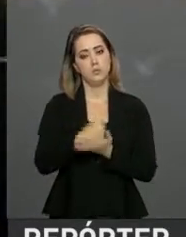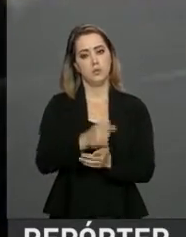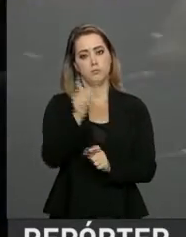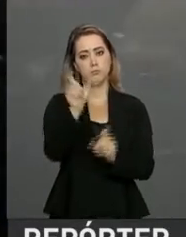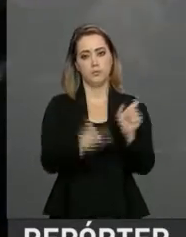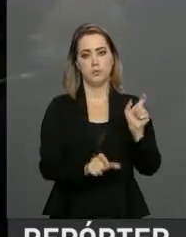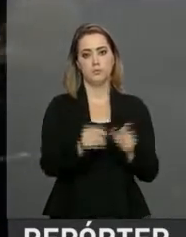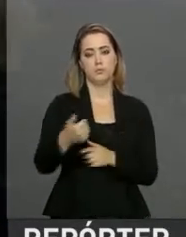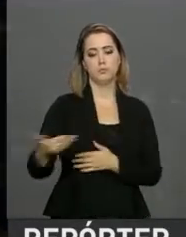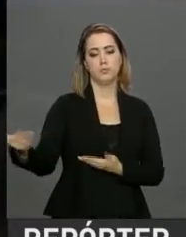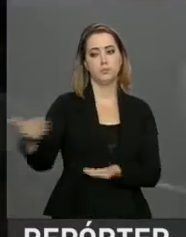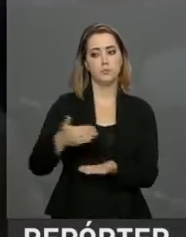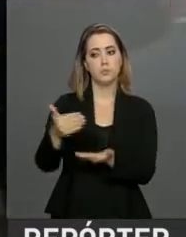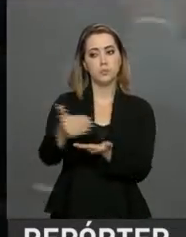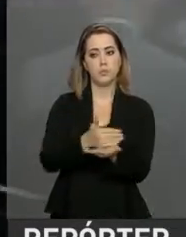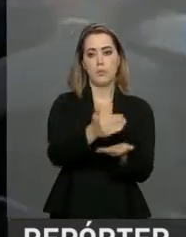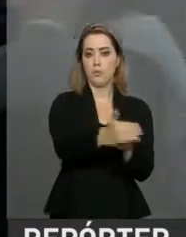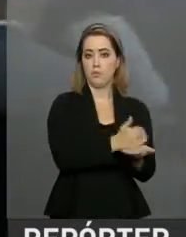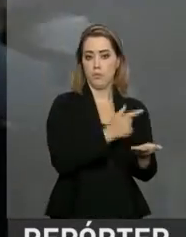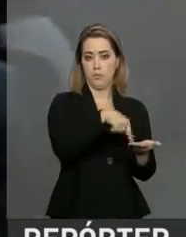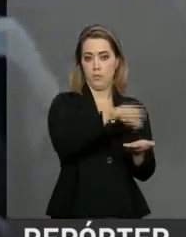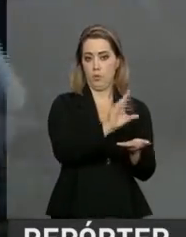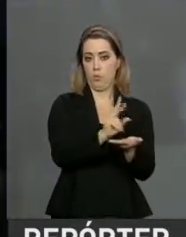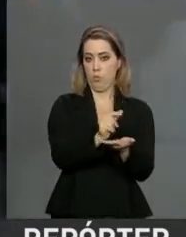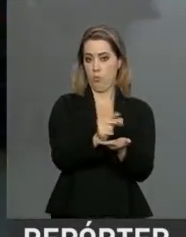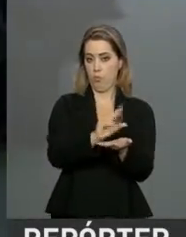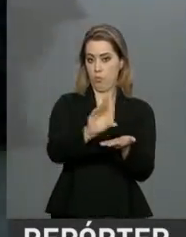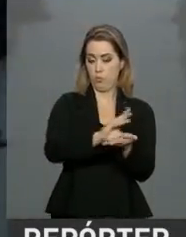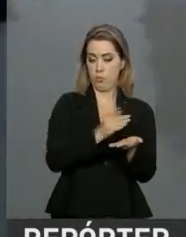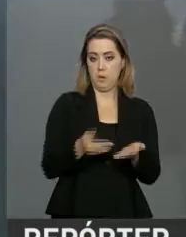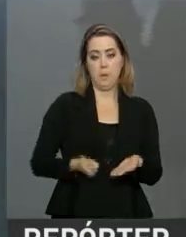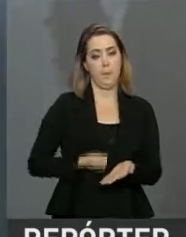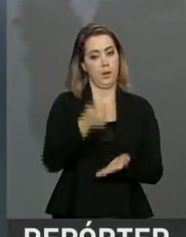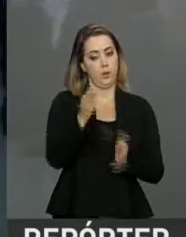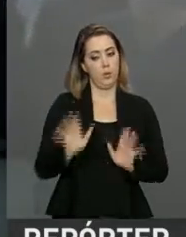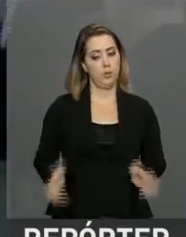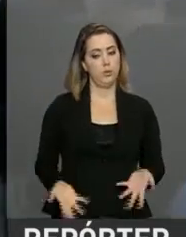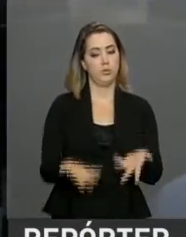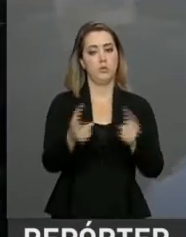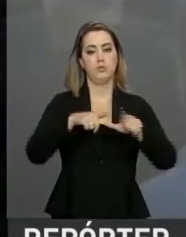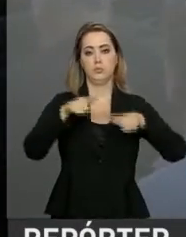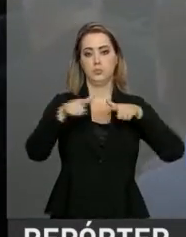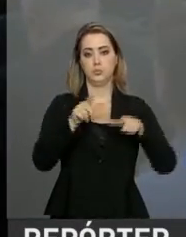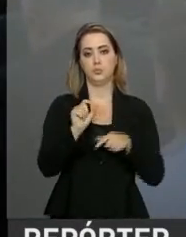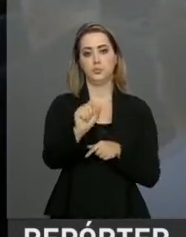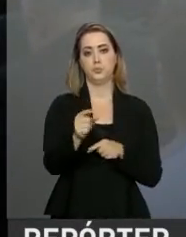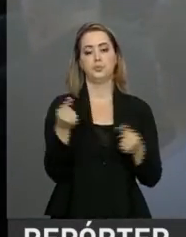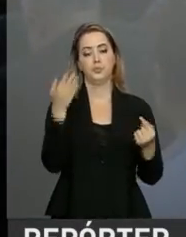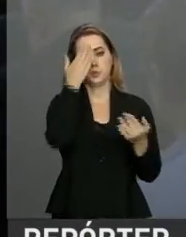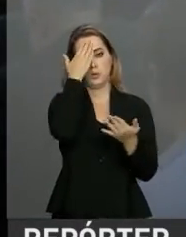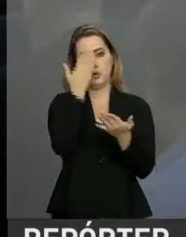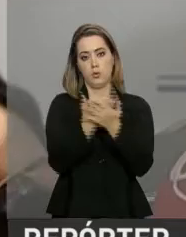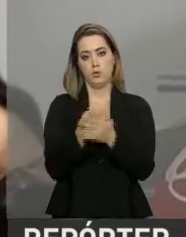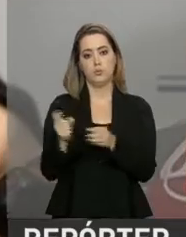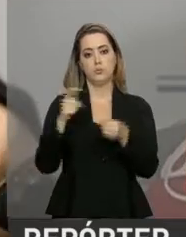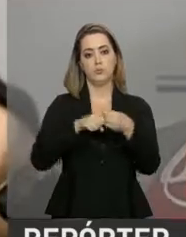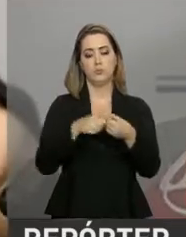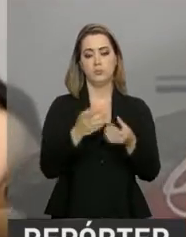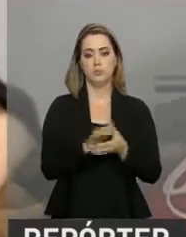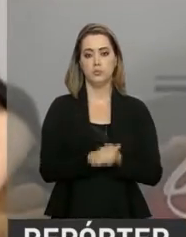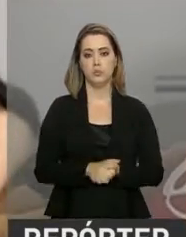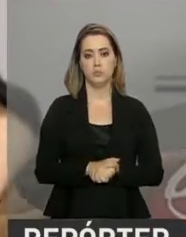trazer mais recursos para o país e impulsionar a geração de emprego. O governo aponta que a confiança está aumentando.